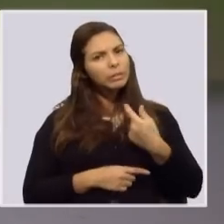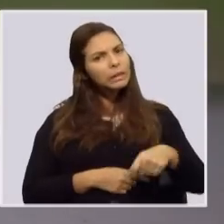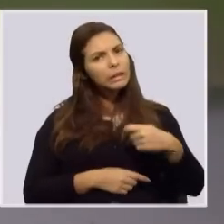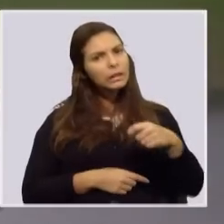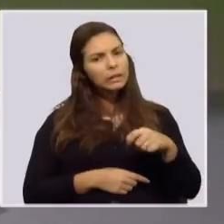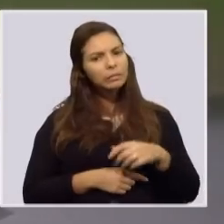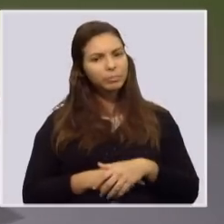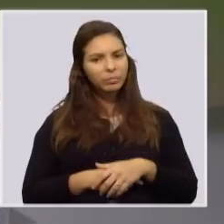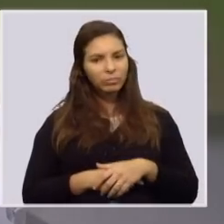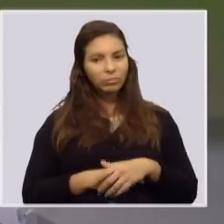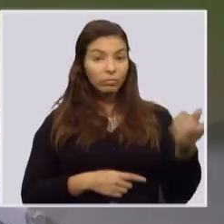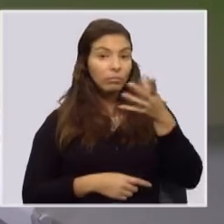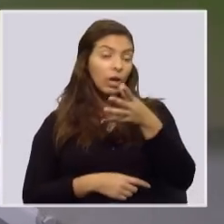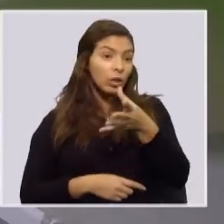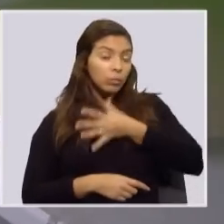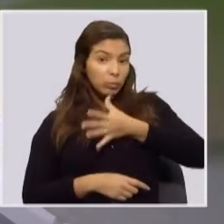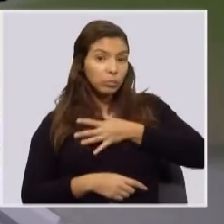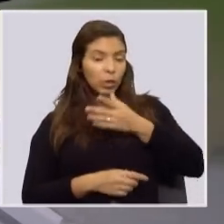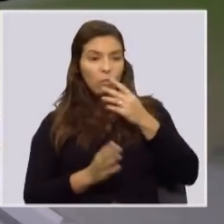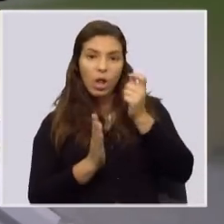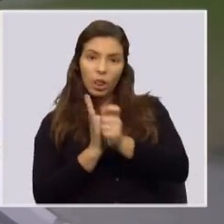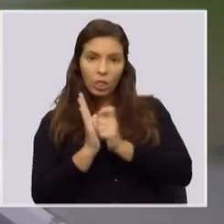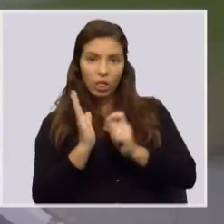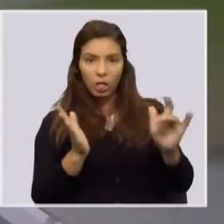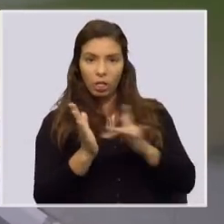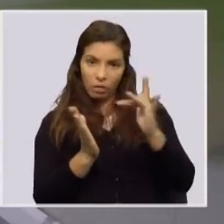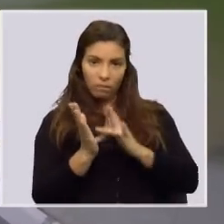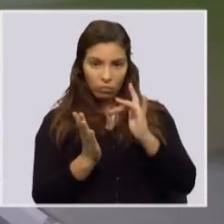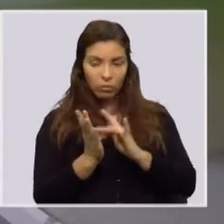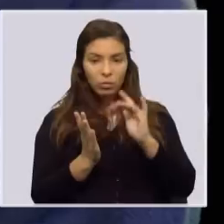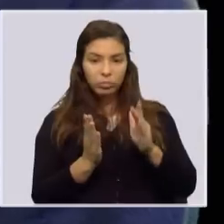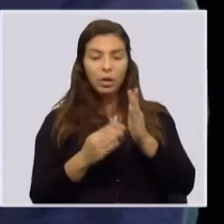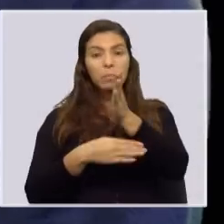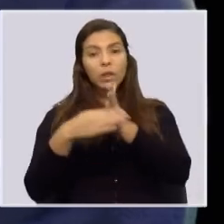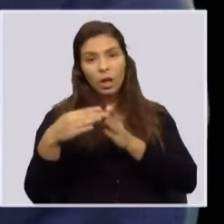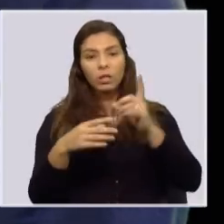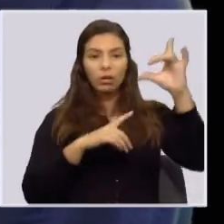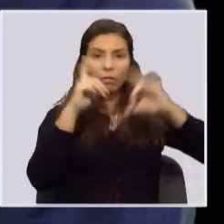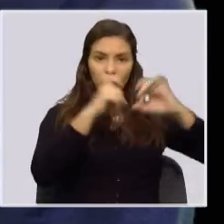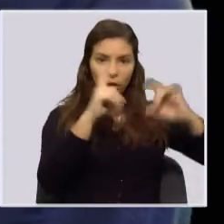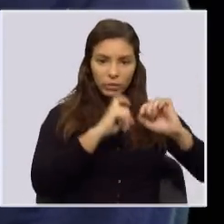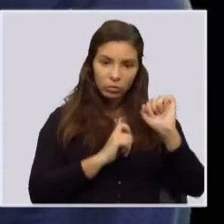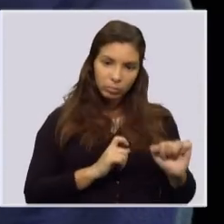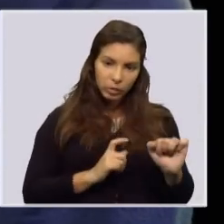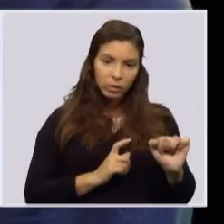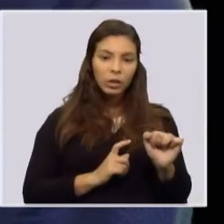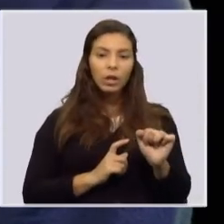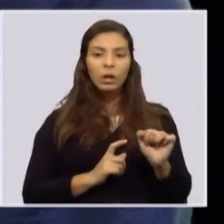sou. Então é que ele nos explica que quer fazer este livro e parte do livro é fotografias